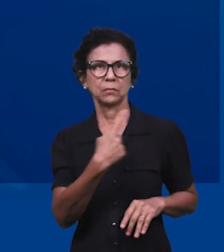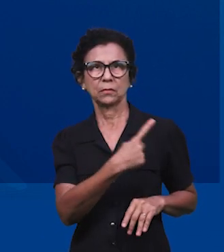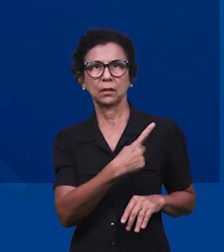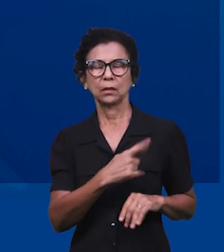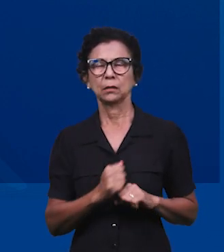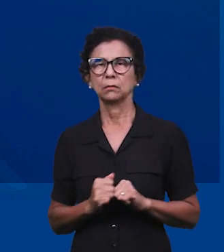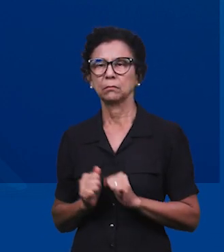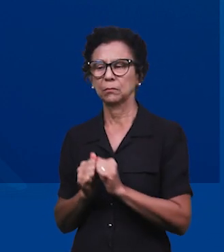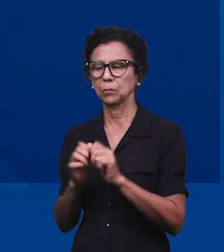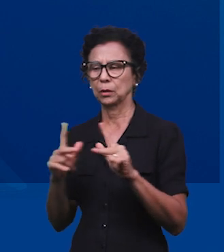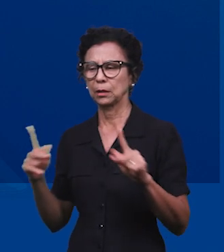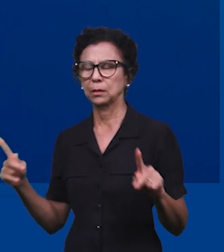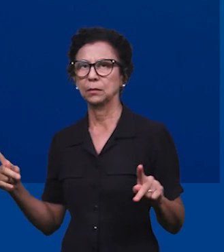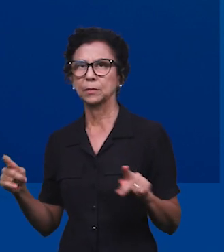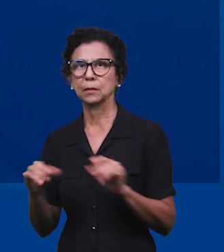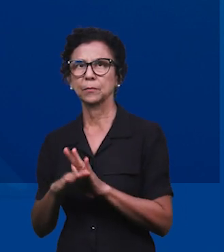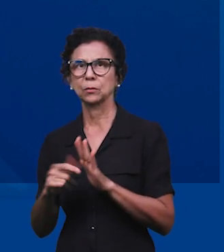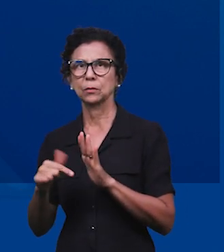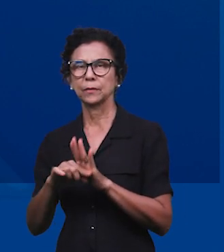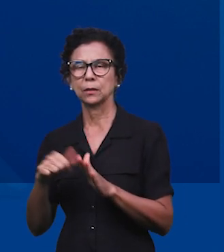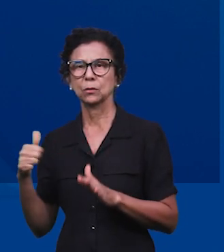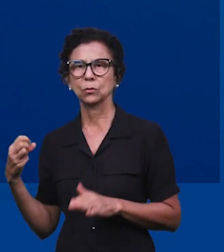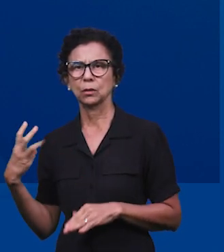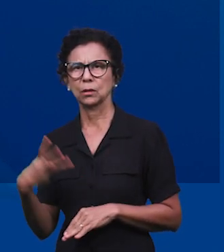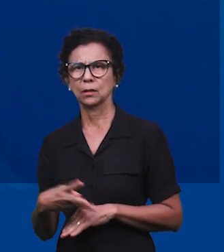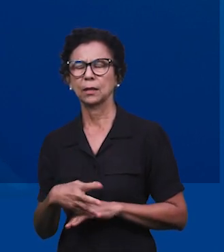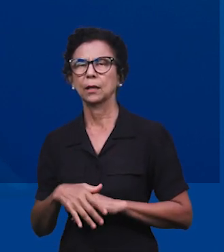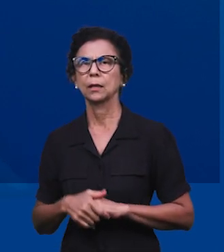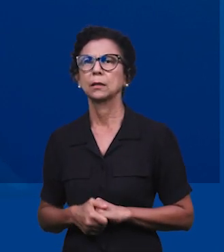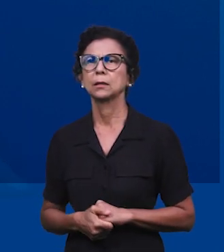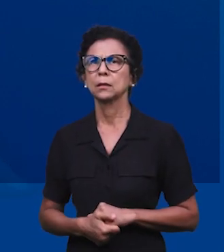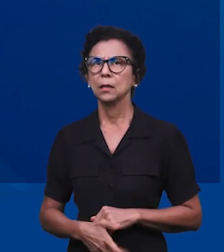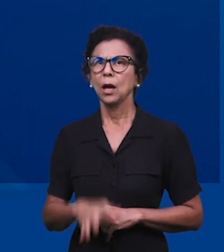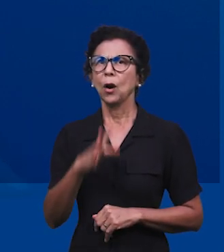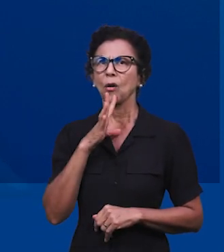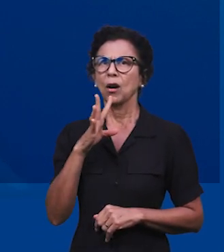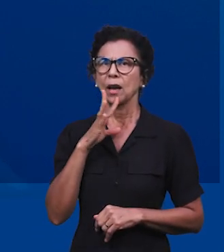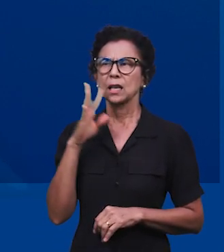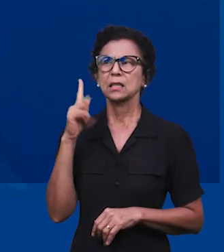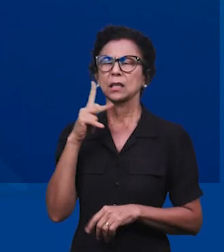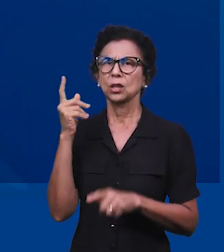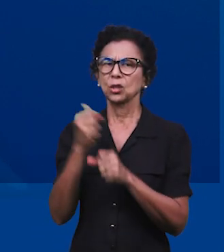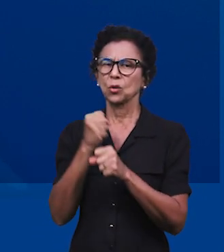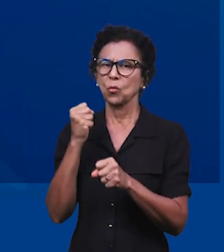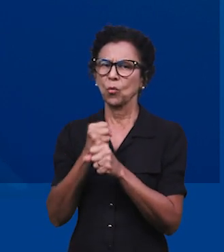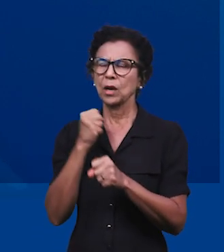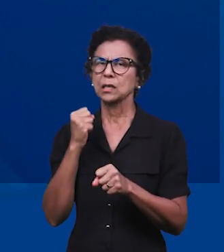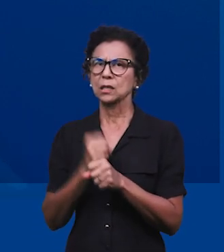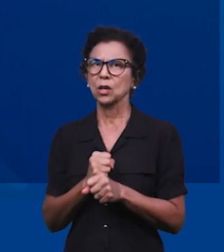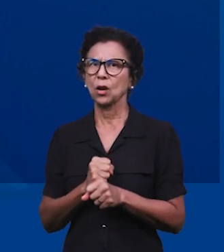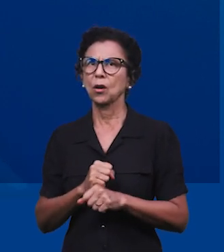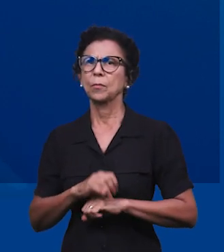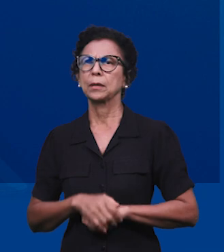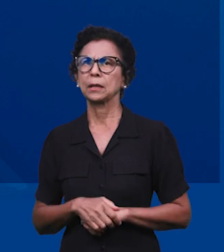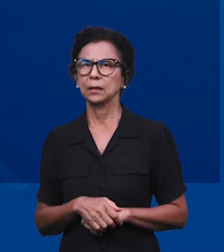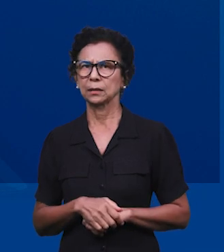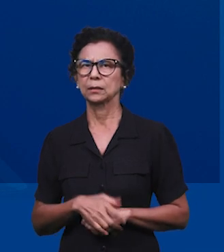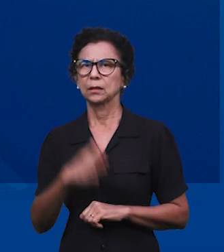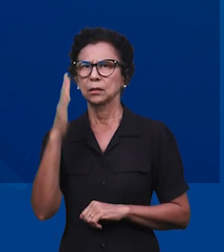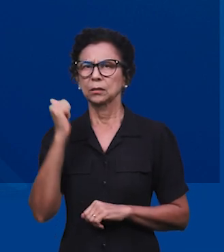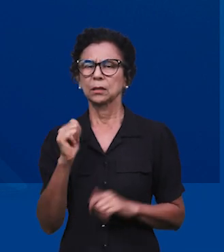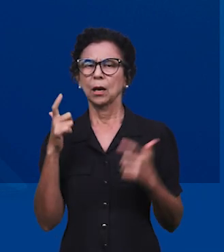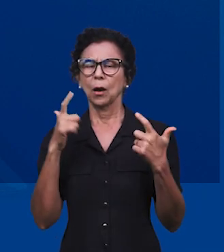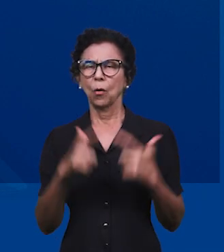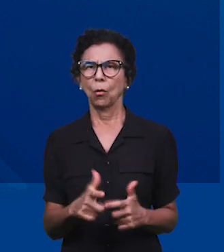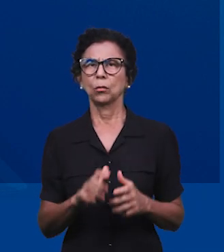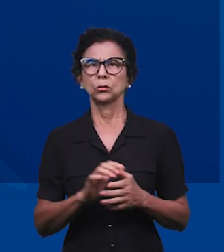capítulo 2, verso 13, eu sei as tuas obras e onde habitas, que é onde está o trono de